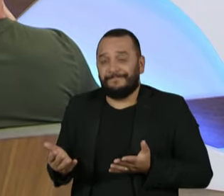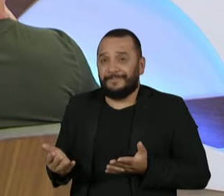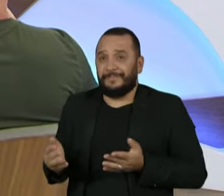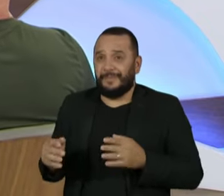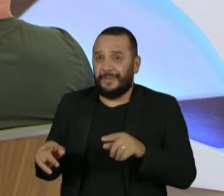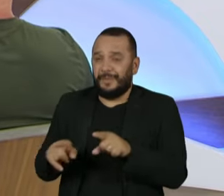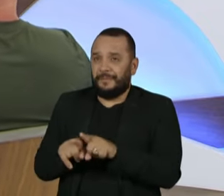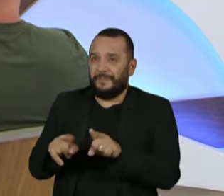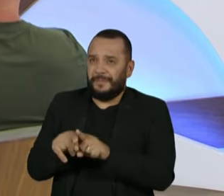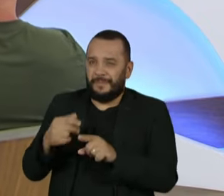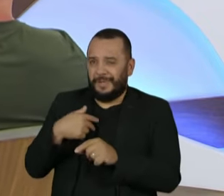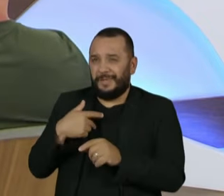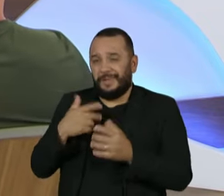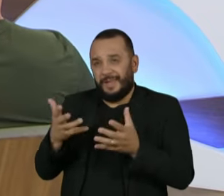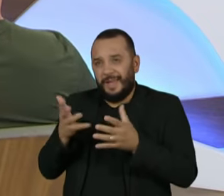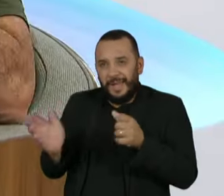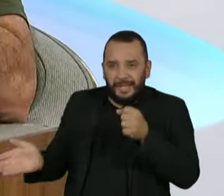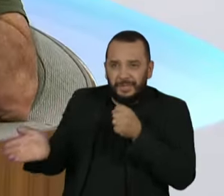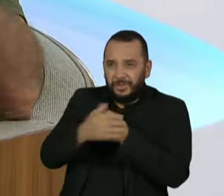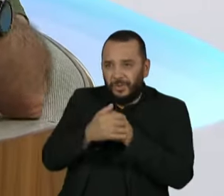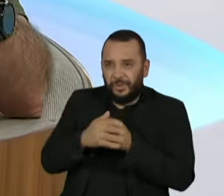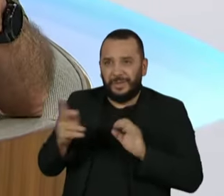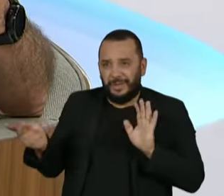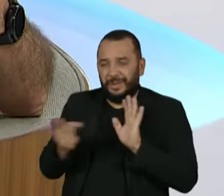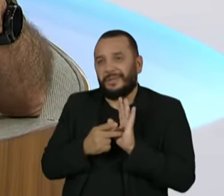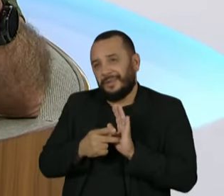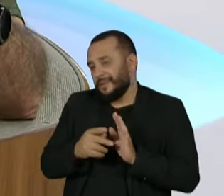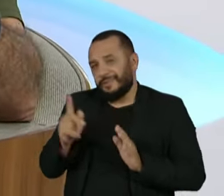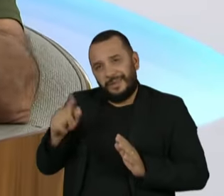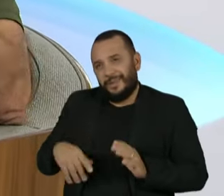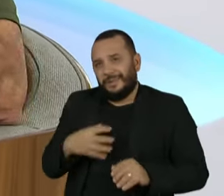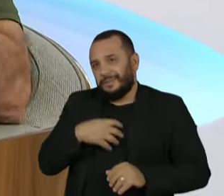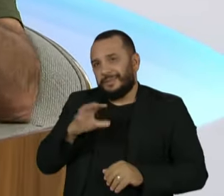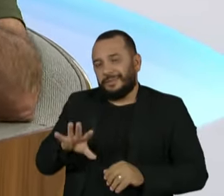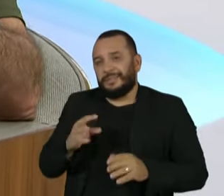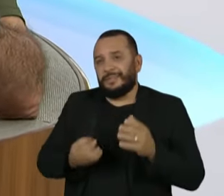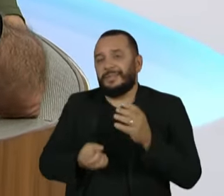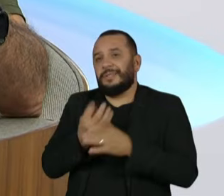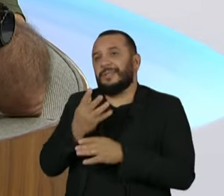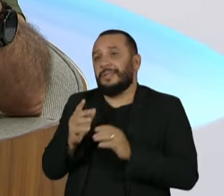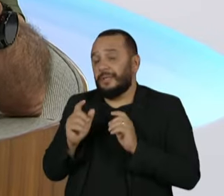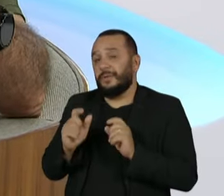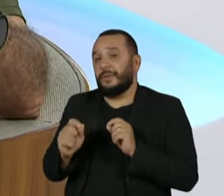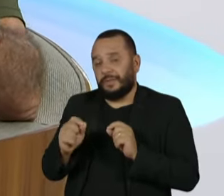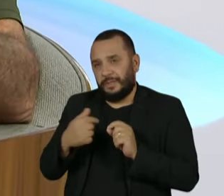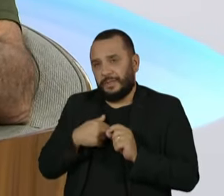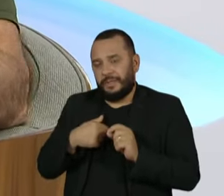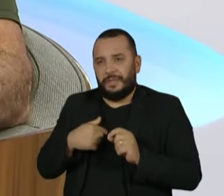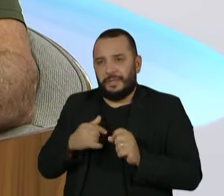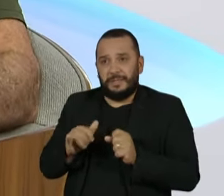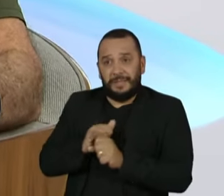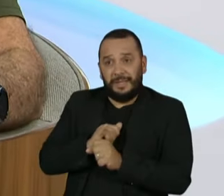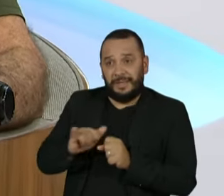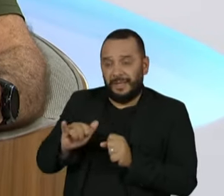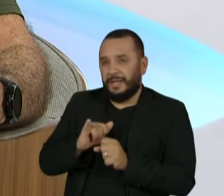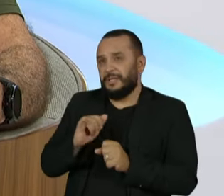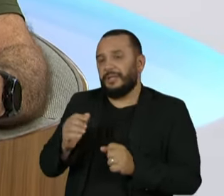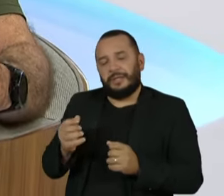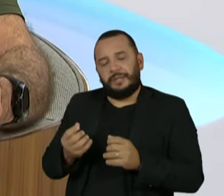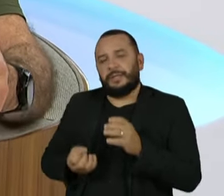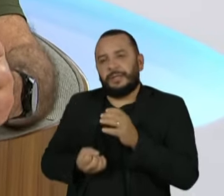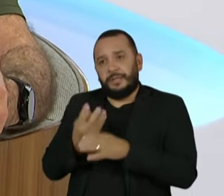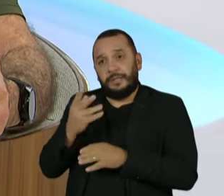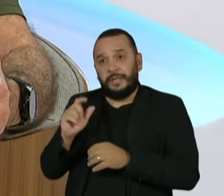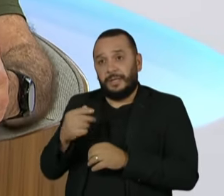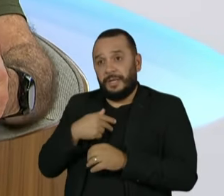ele conosco aí você cria outras realidades alternativas porque a realidade não lhe interessa o que nós estamos vendo isso